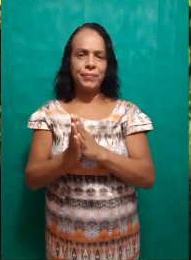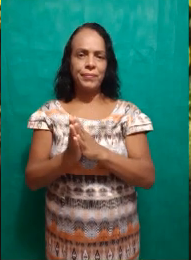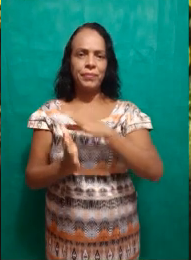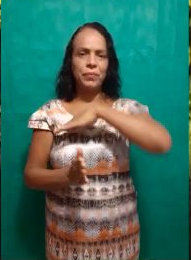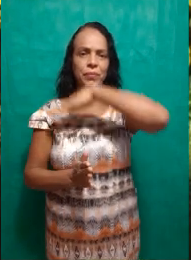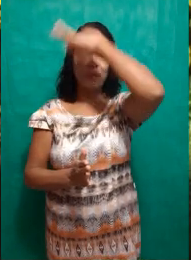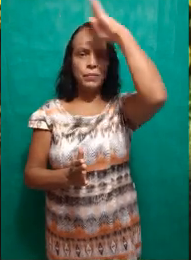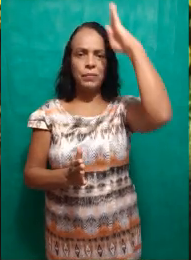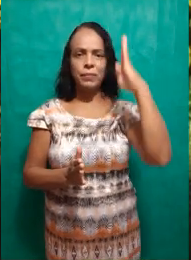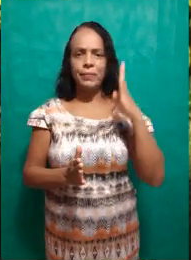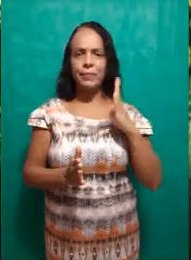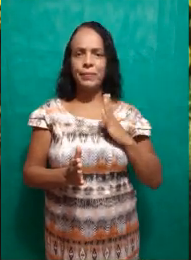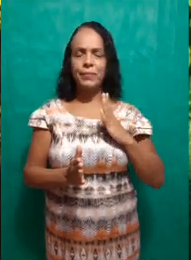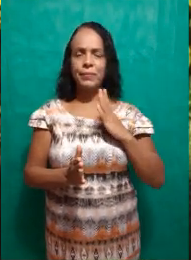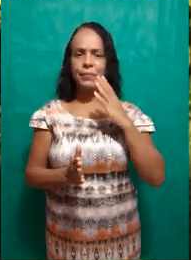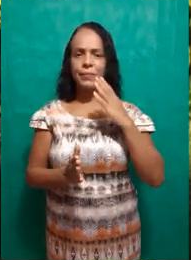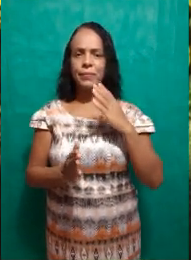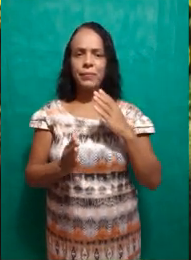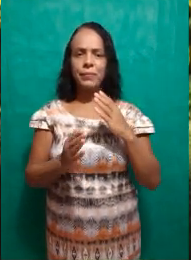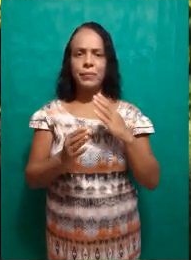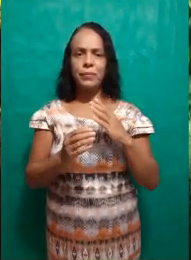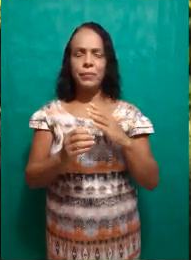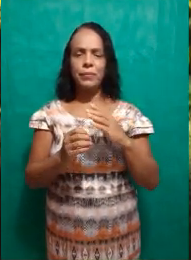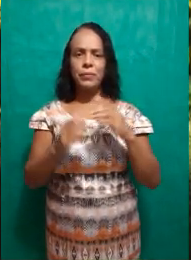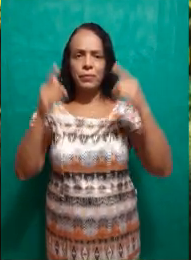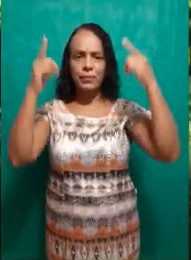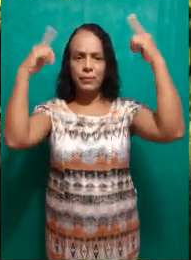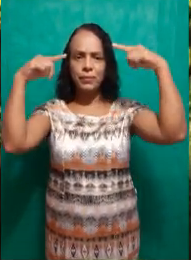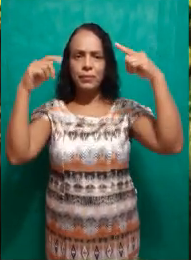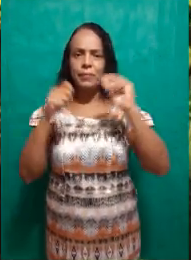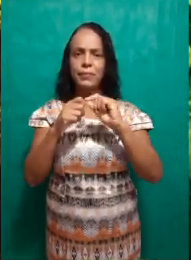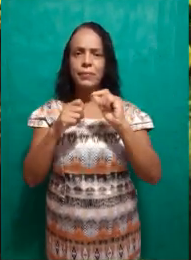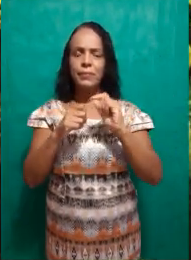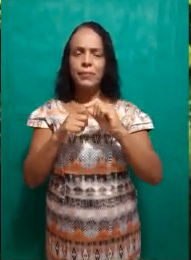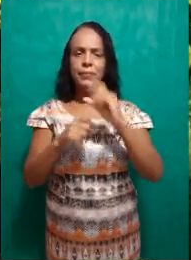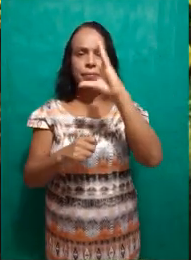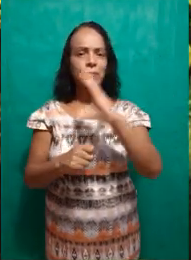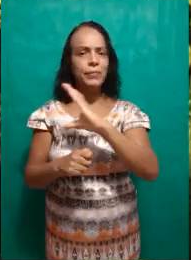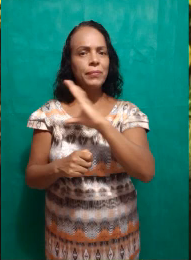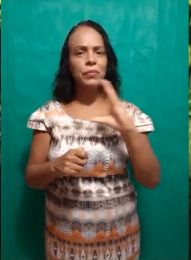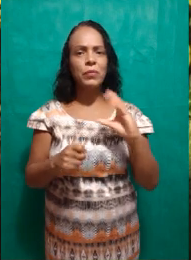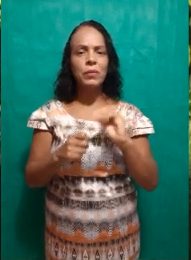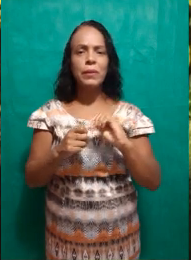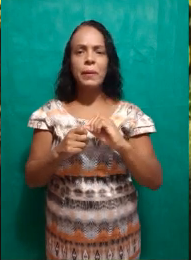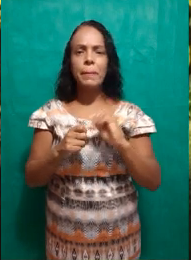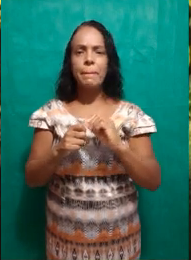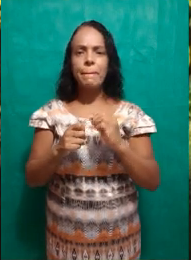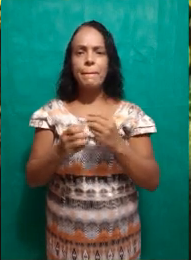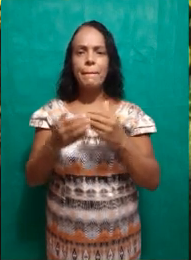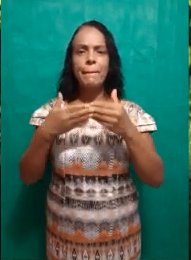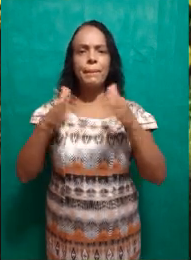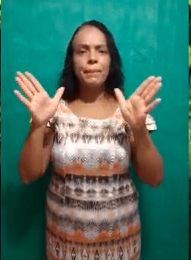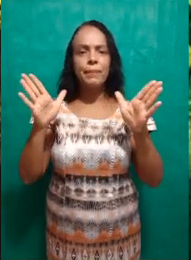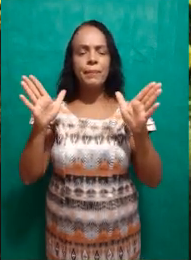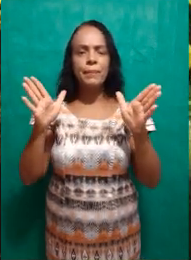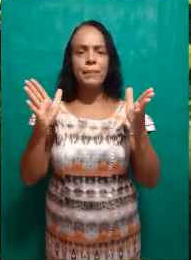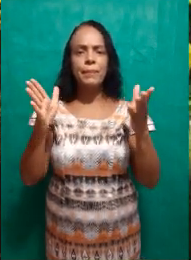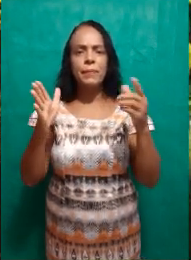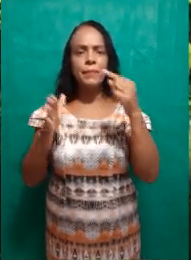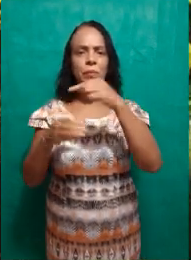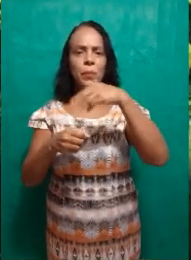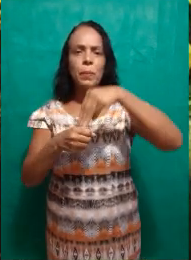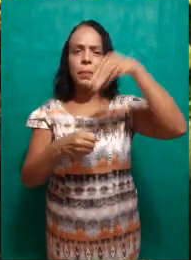dada para o mestre pela nossa rainha, para que ele recebesse os hinos, também